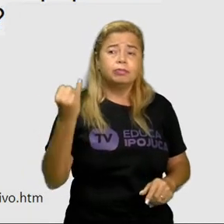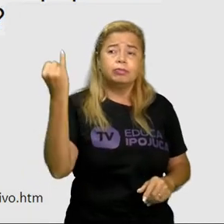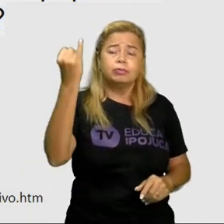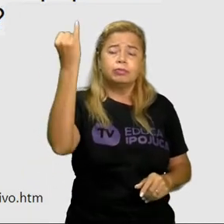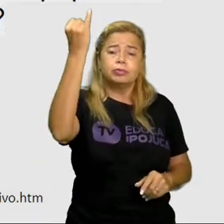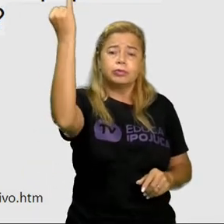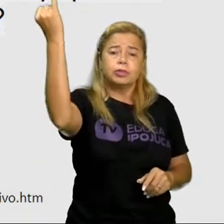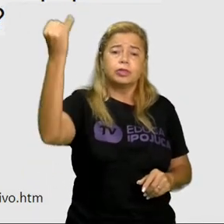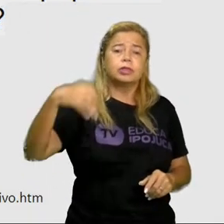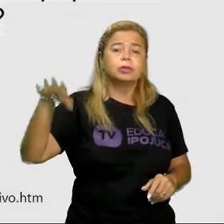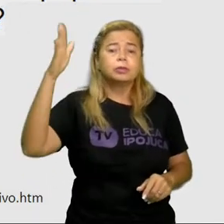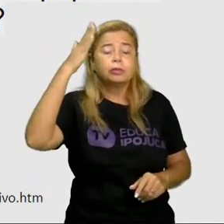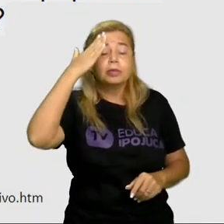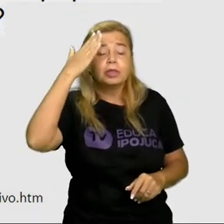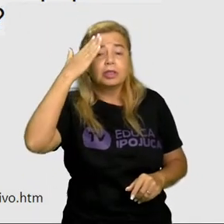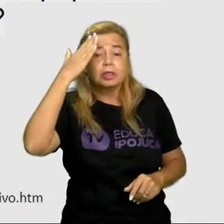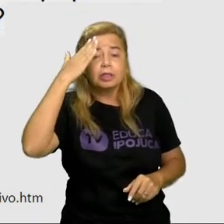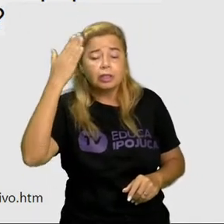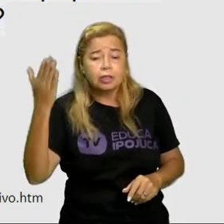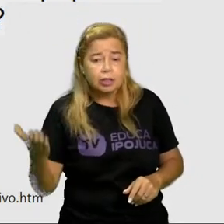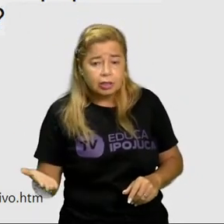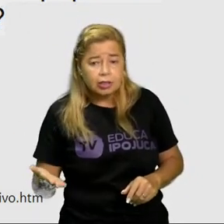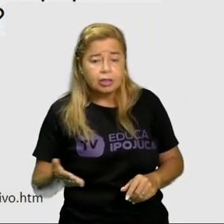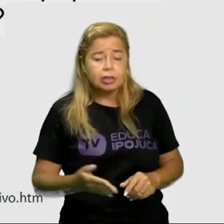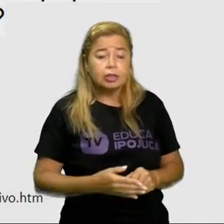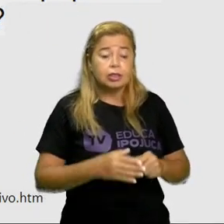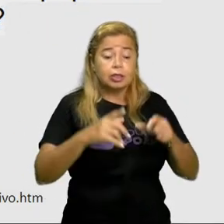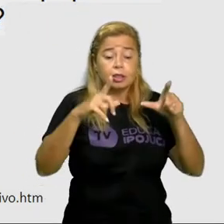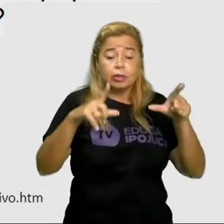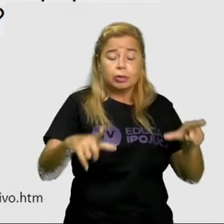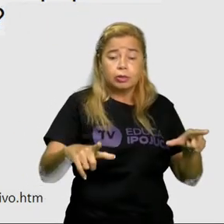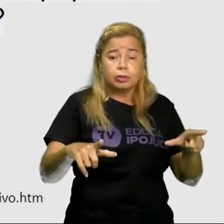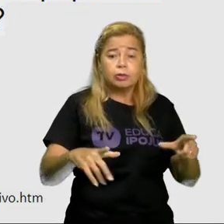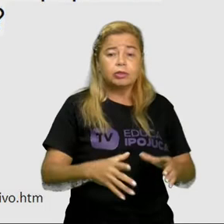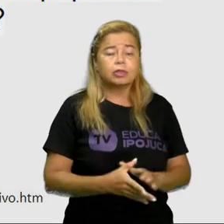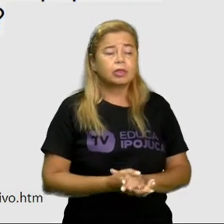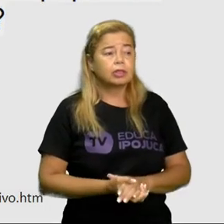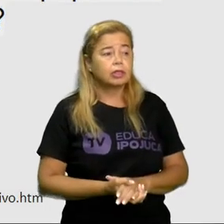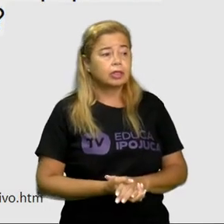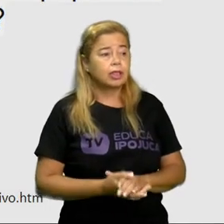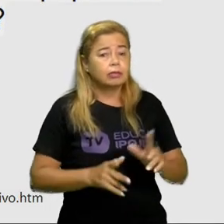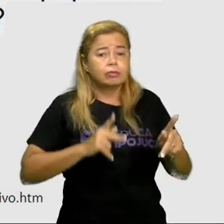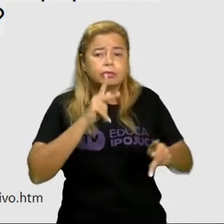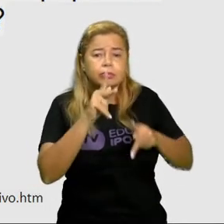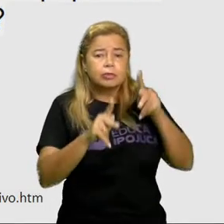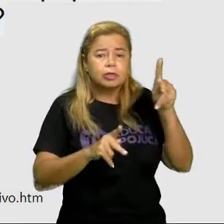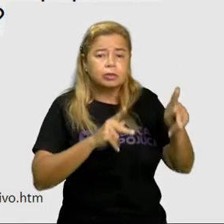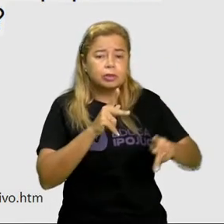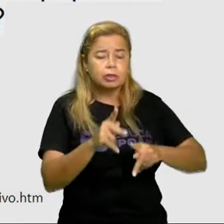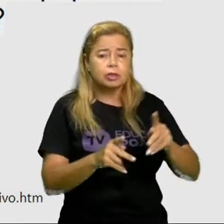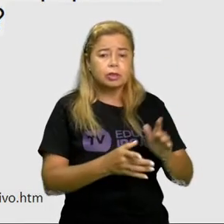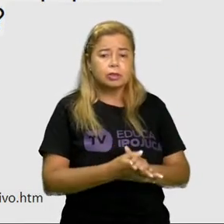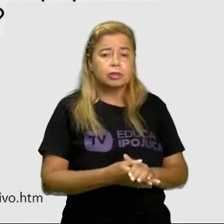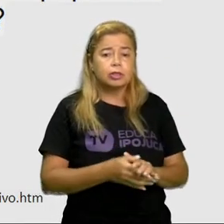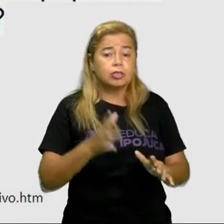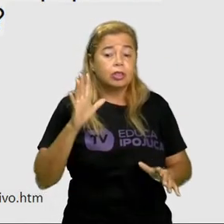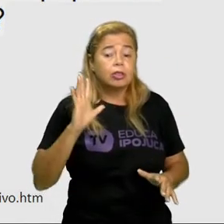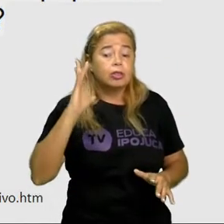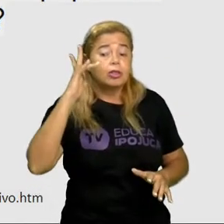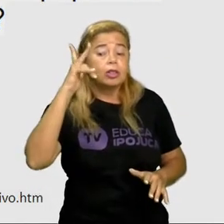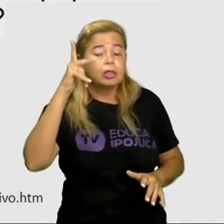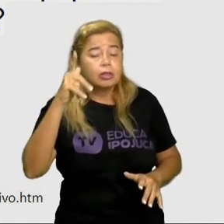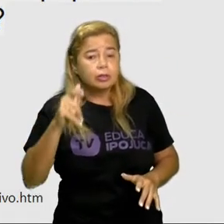a dinâmica populacional de um determinado lugar. O resultado do cálculo feito para obter a